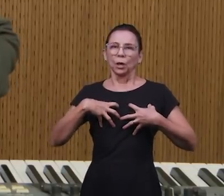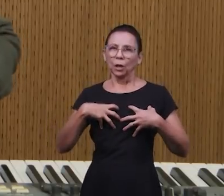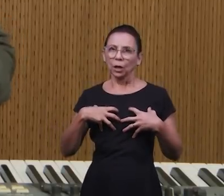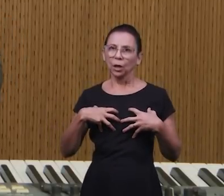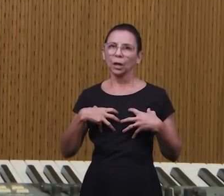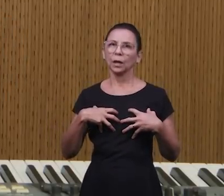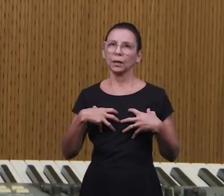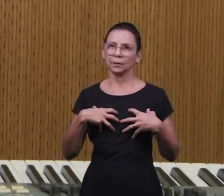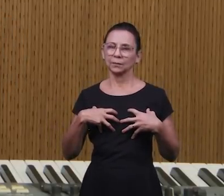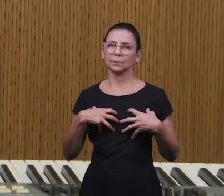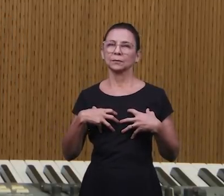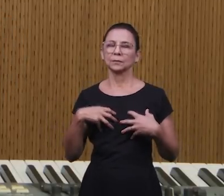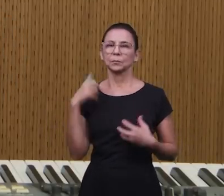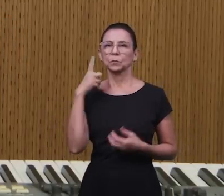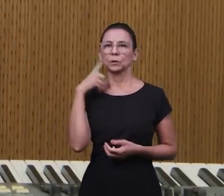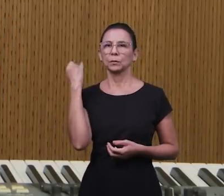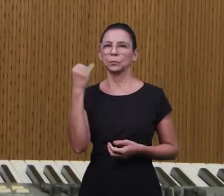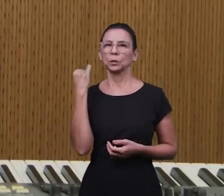importância de trabalhar essa estrutura